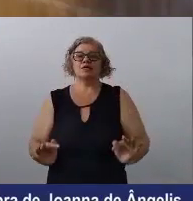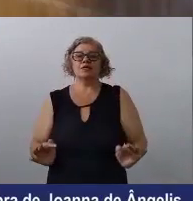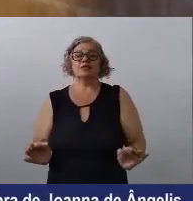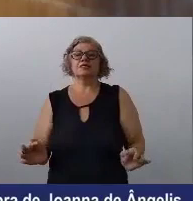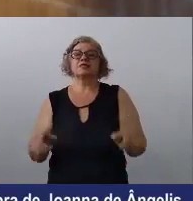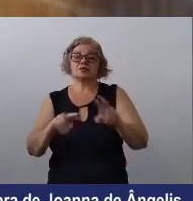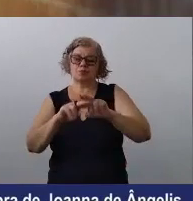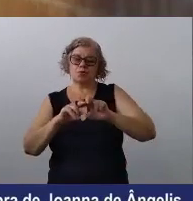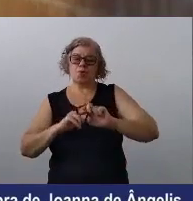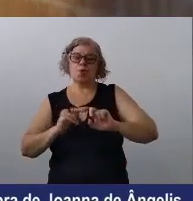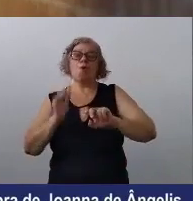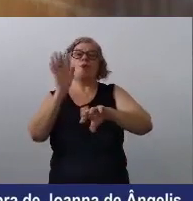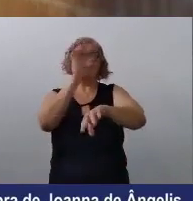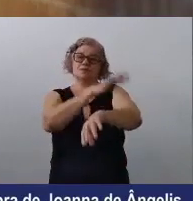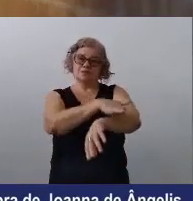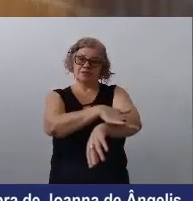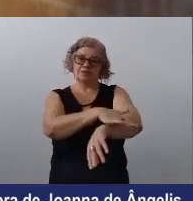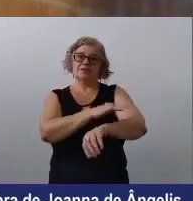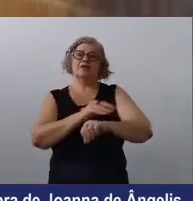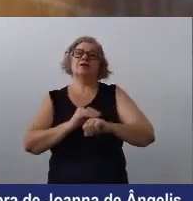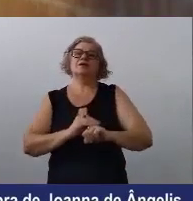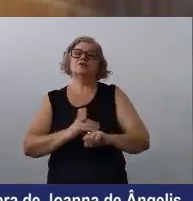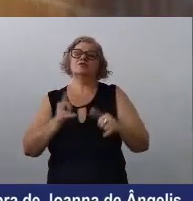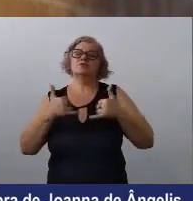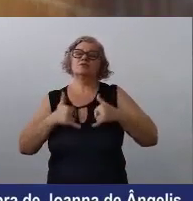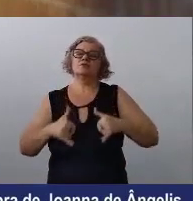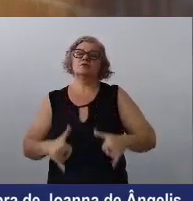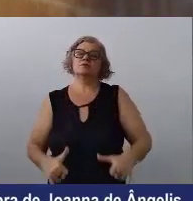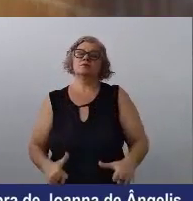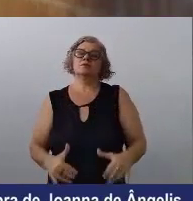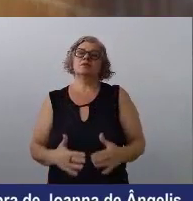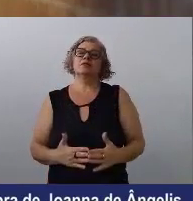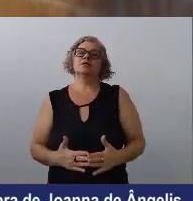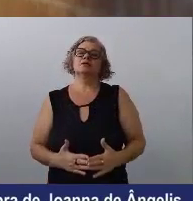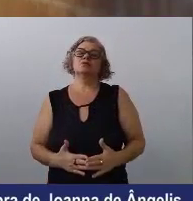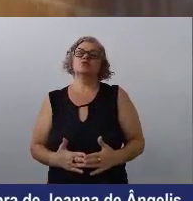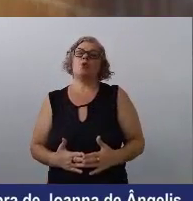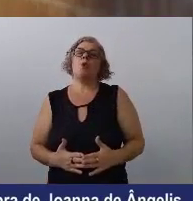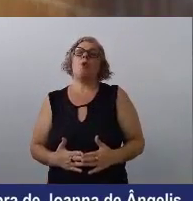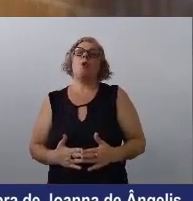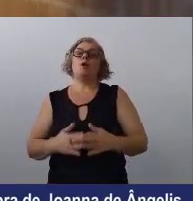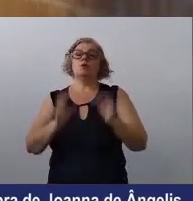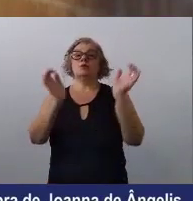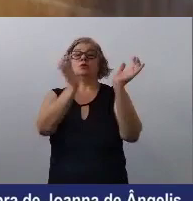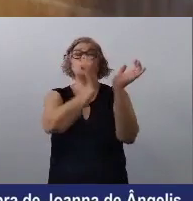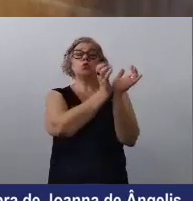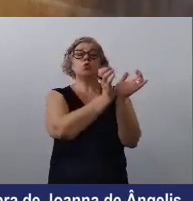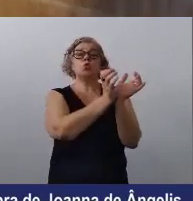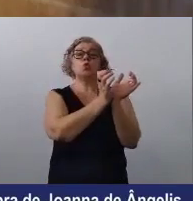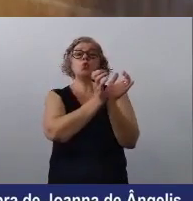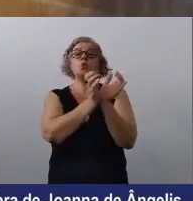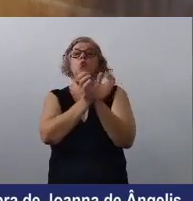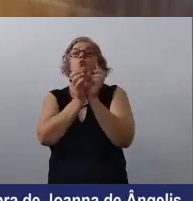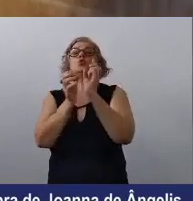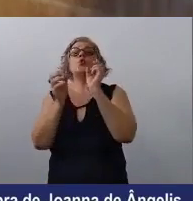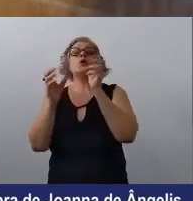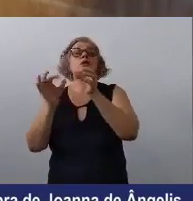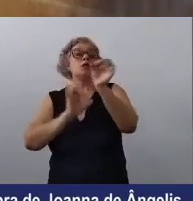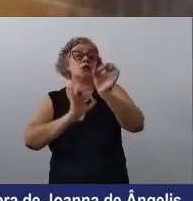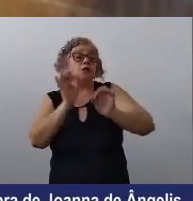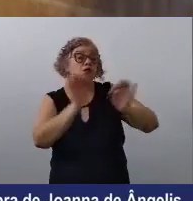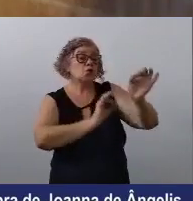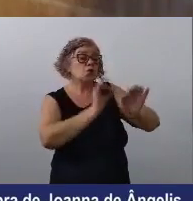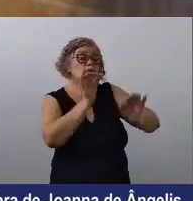estarmos aqui nesta tarde. Vamos vibrando pelas equipes de segurança e proteção